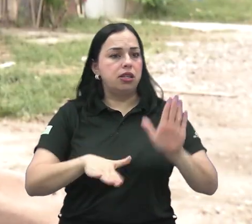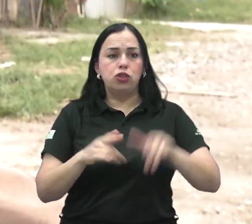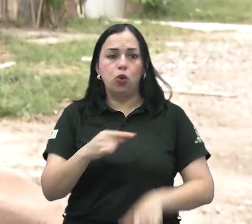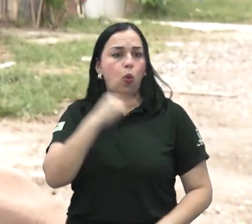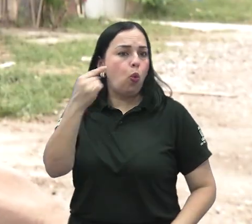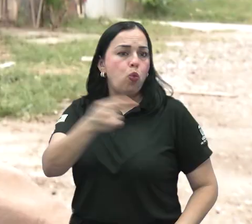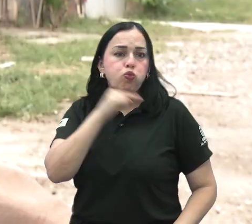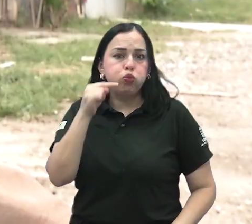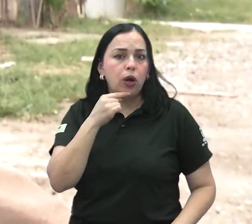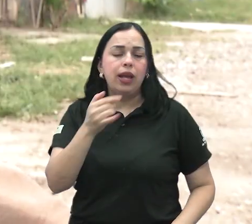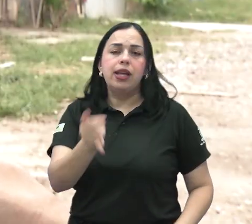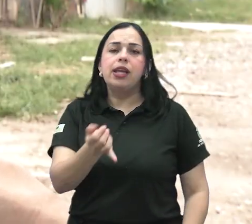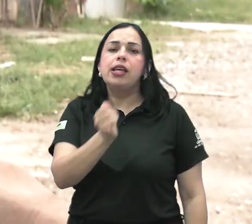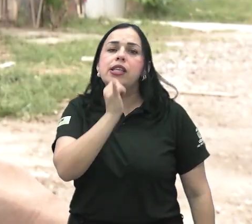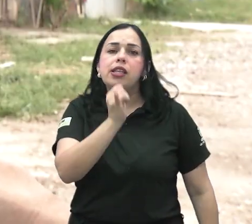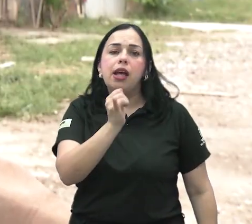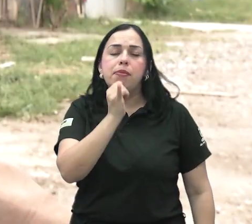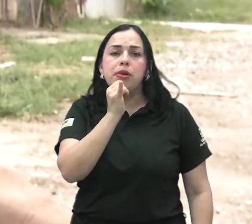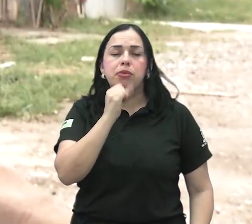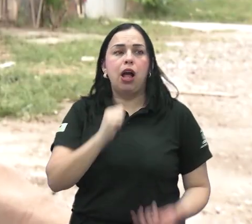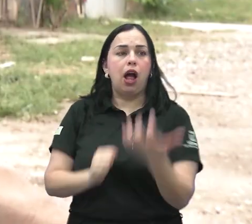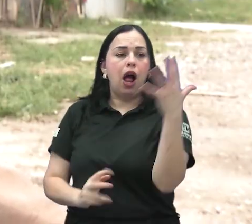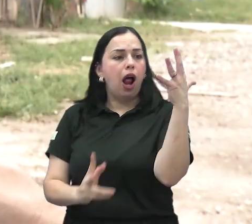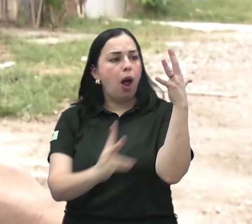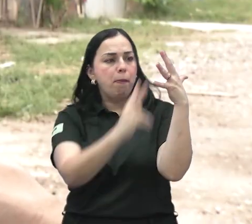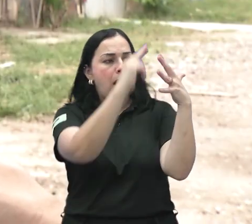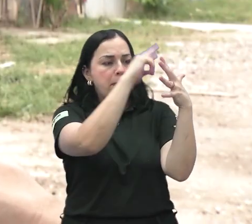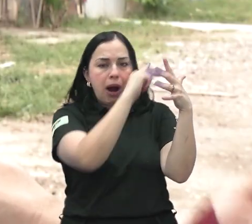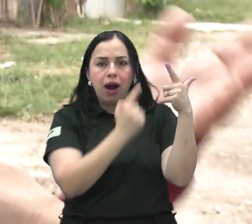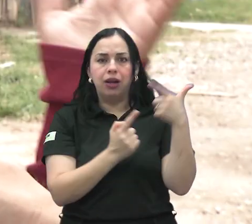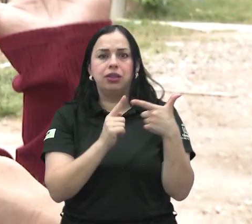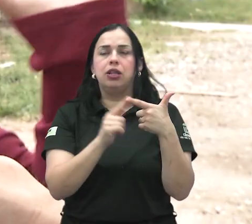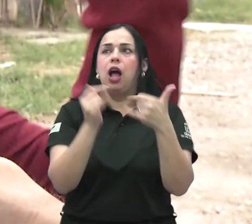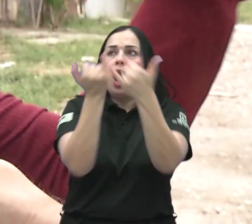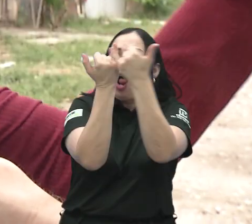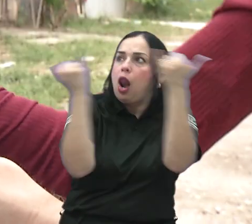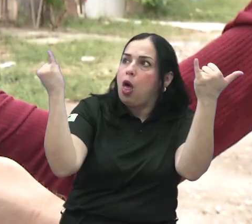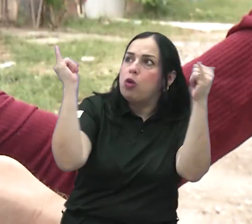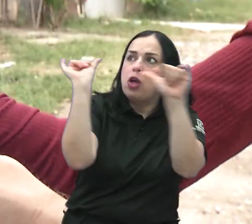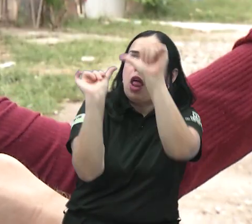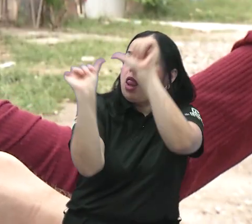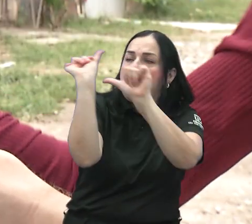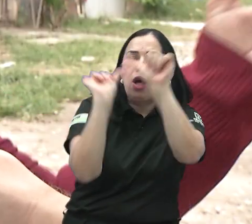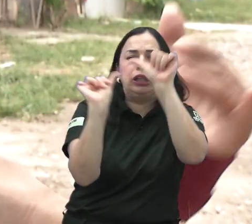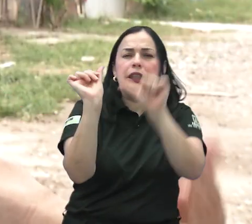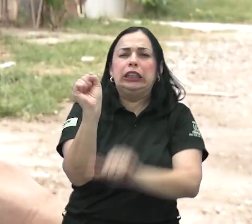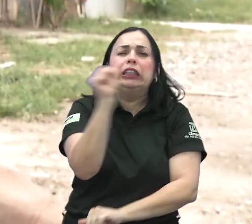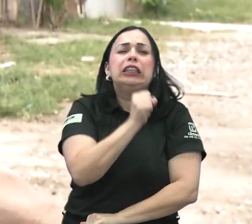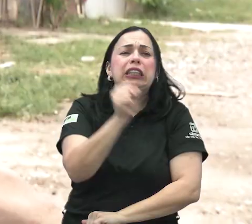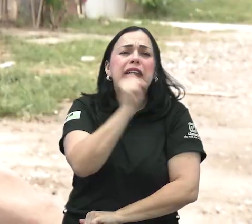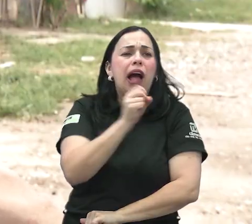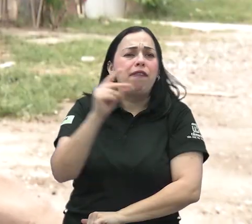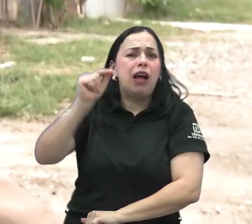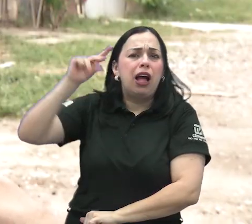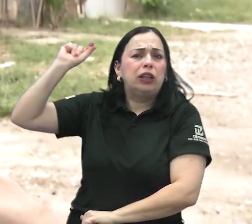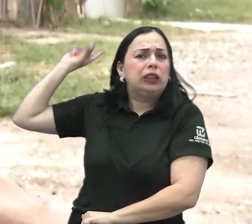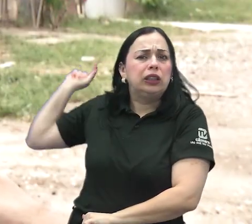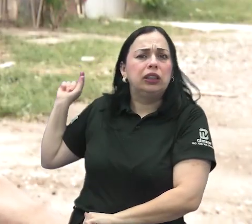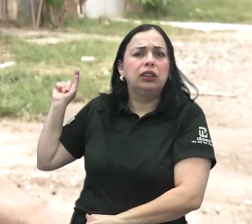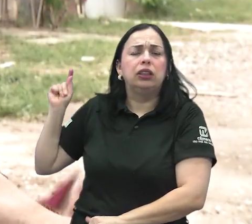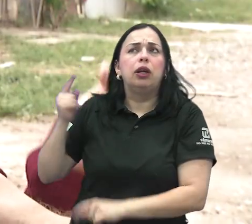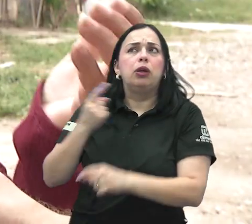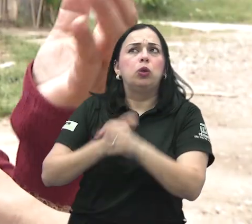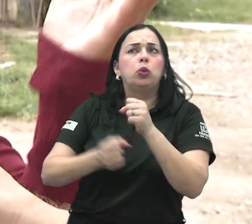não dá para nós fazermos, né? Tipo, poda das árvores, arrumar essa fiação, que essa fiação é muito